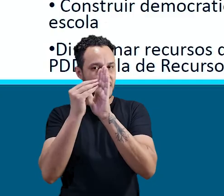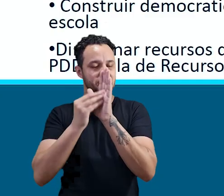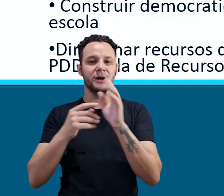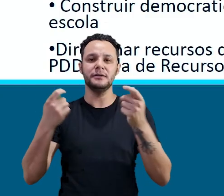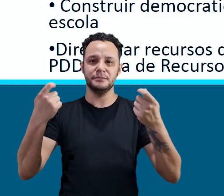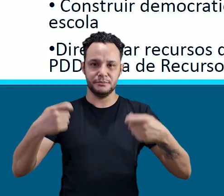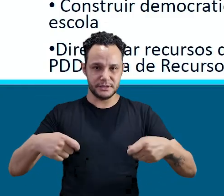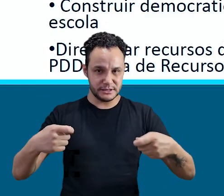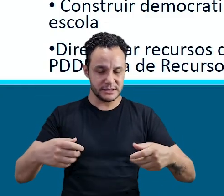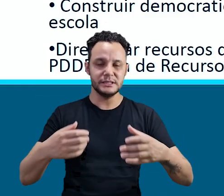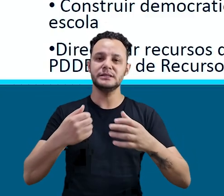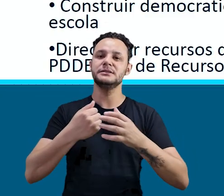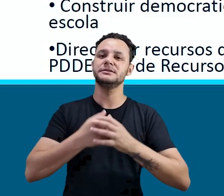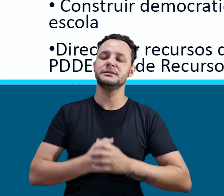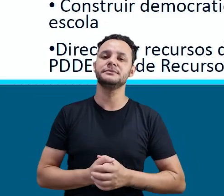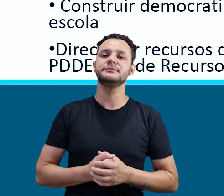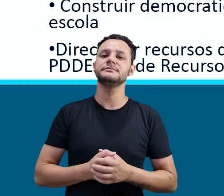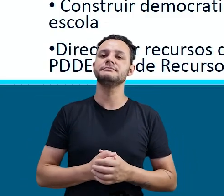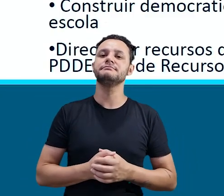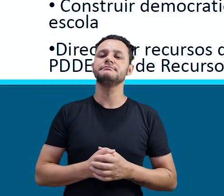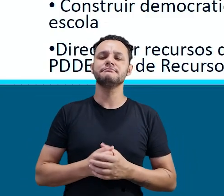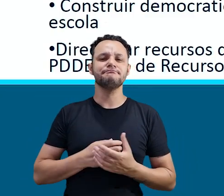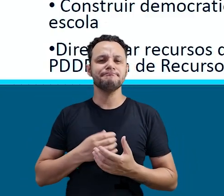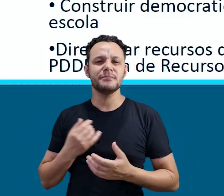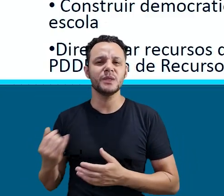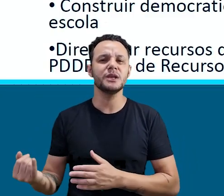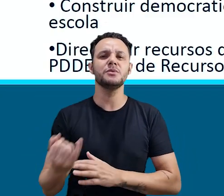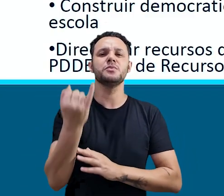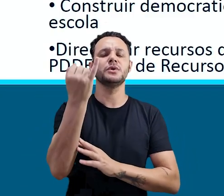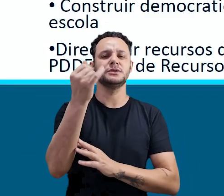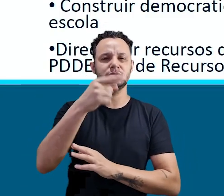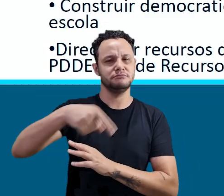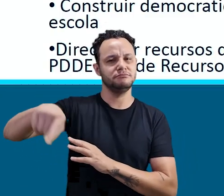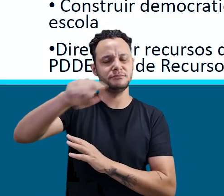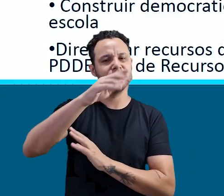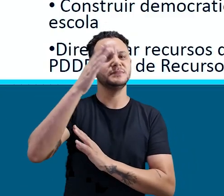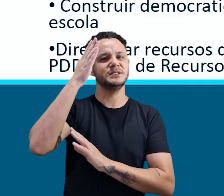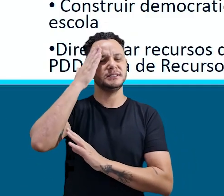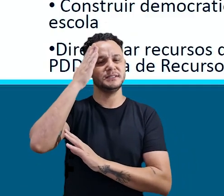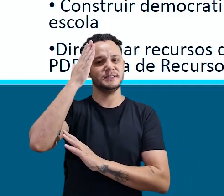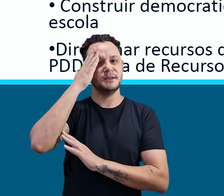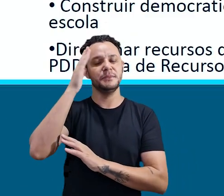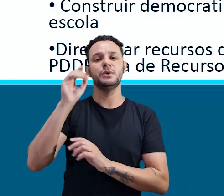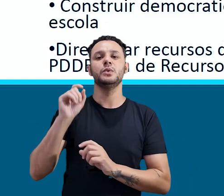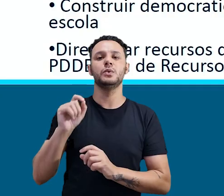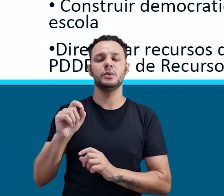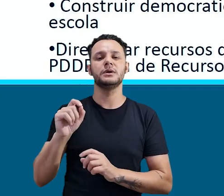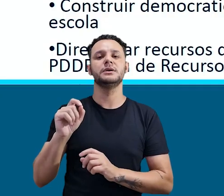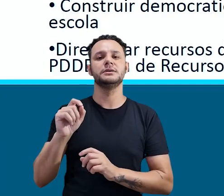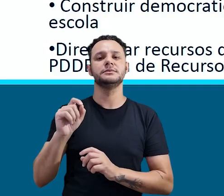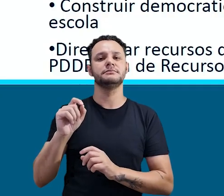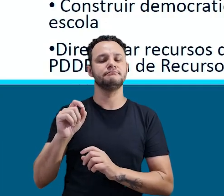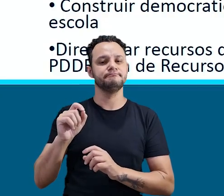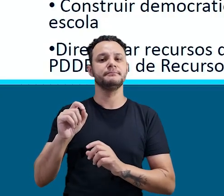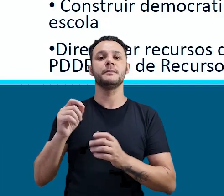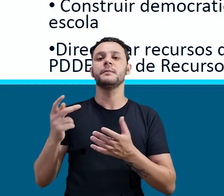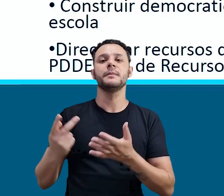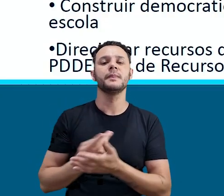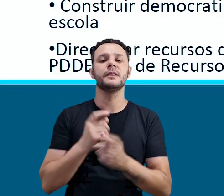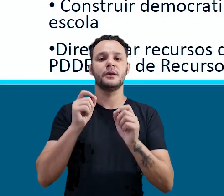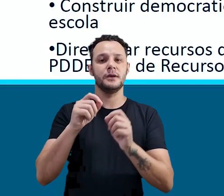PPP. E direcionar os recursos do PDDE. E é importante vocês saberem, eu imagino que quase todo mundo saiba, né? Mas